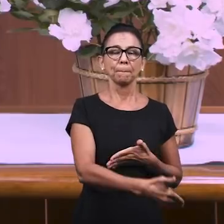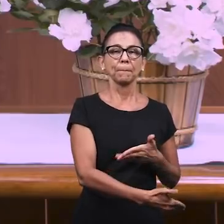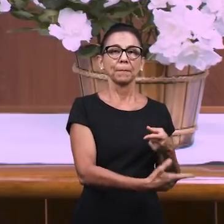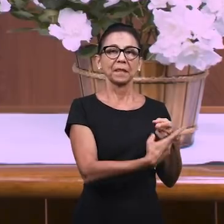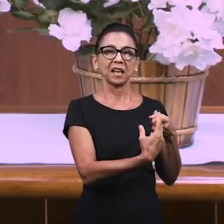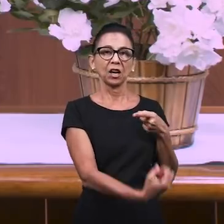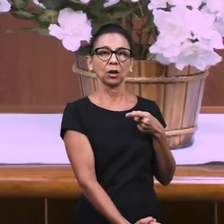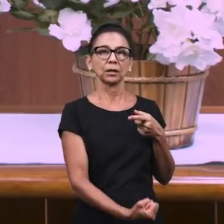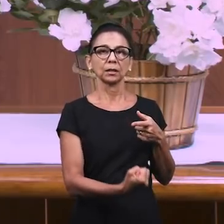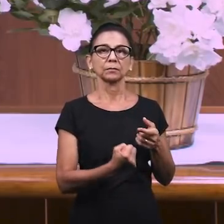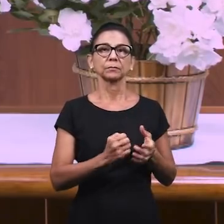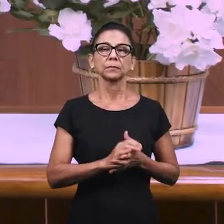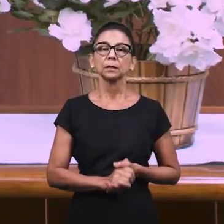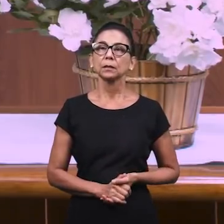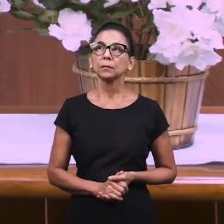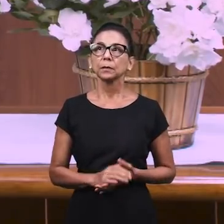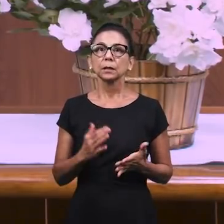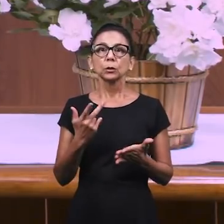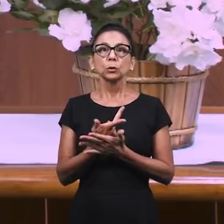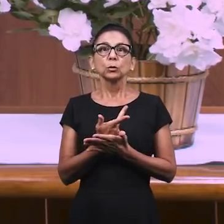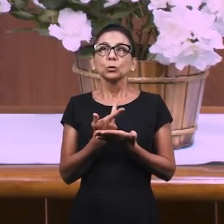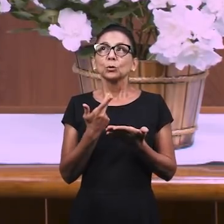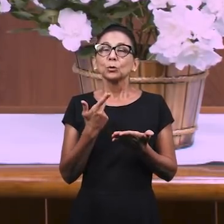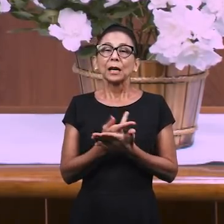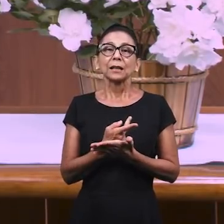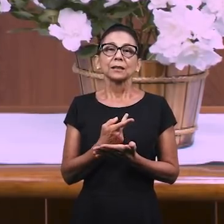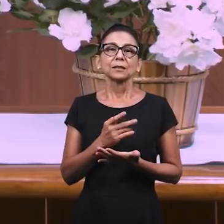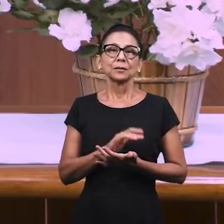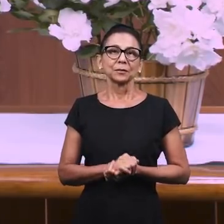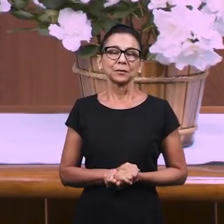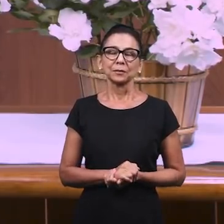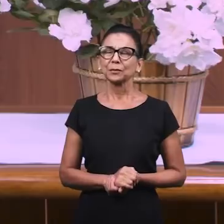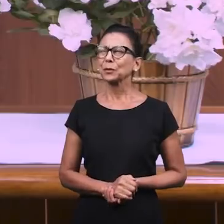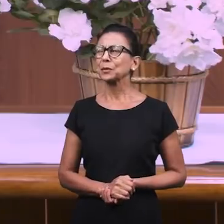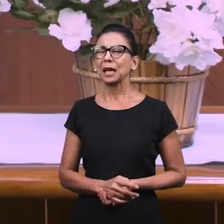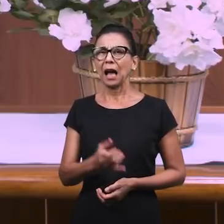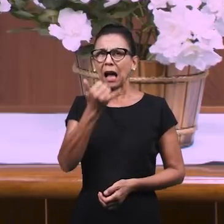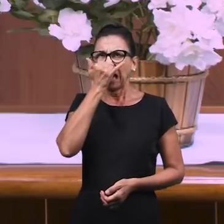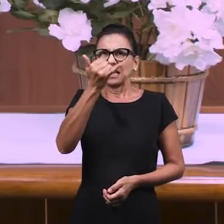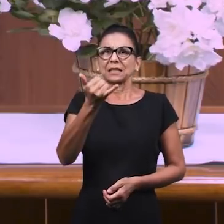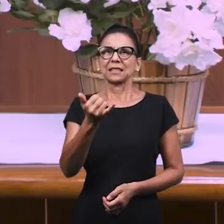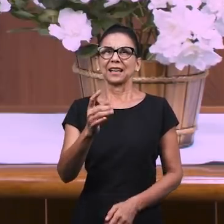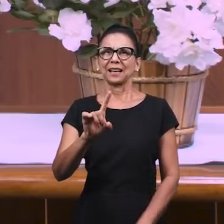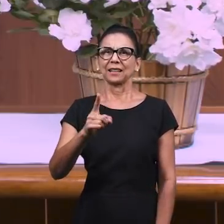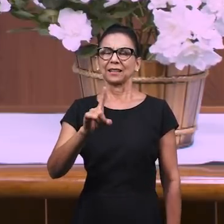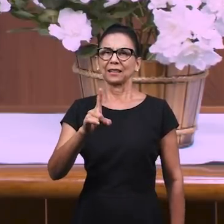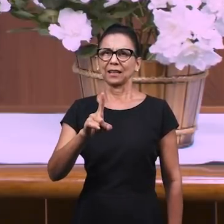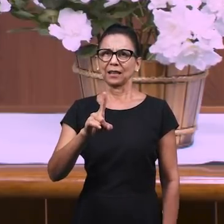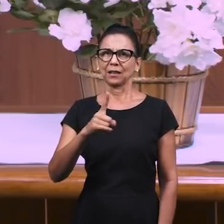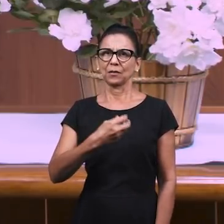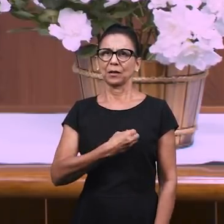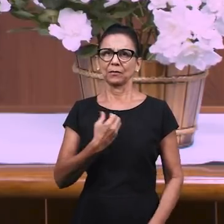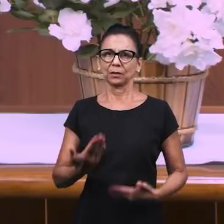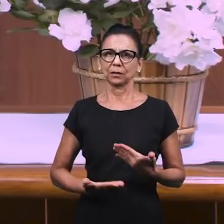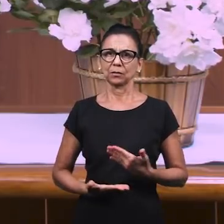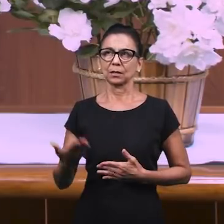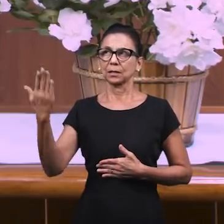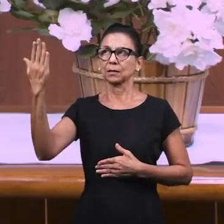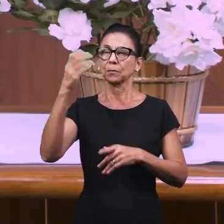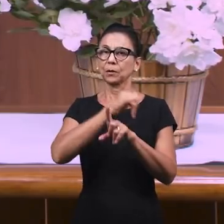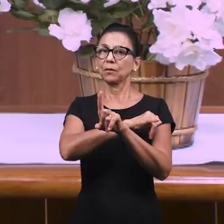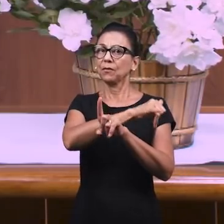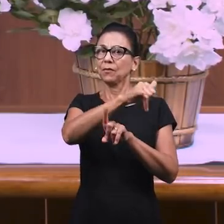sucumbido, porque tudo deu errado na vida dele. Se é um homem só racional, quanto azar? Não tem azar, não. A vida do servo